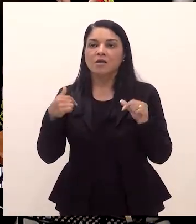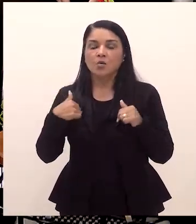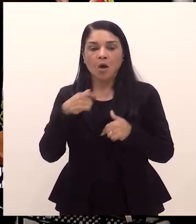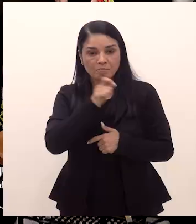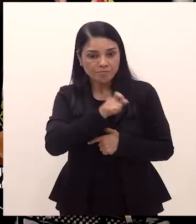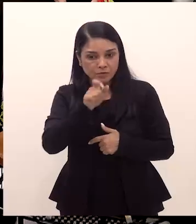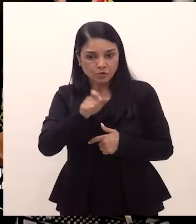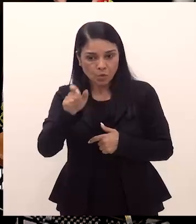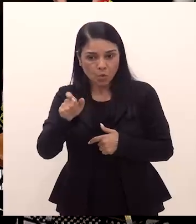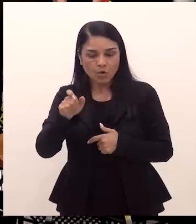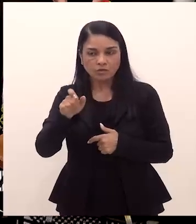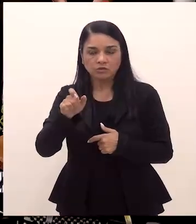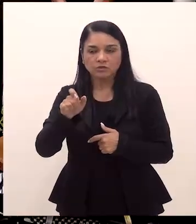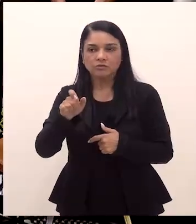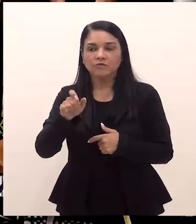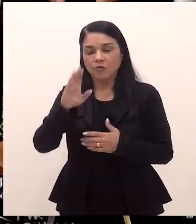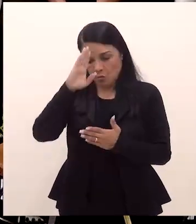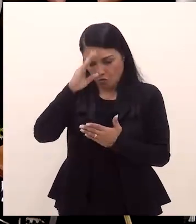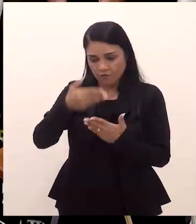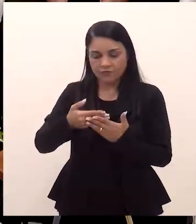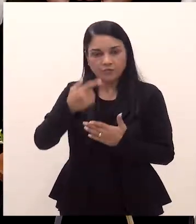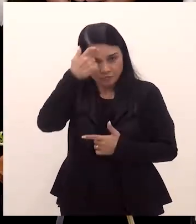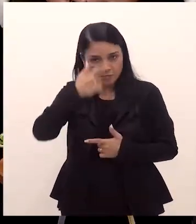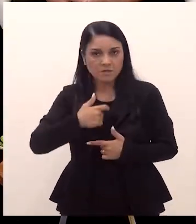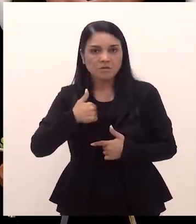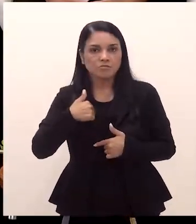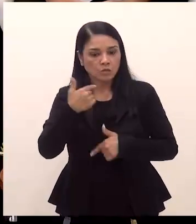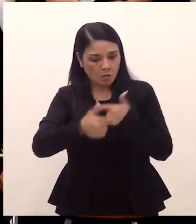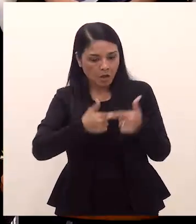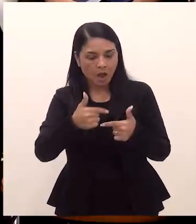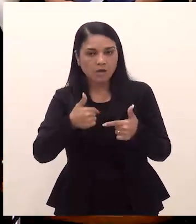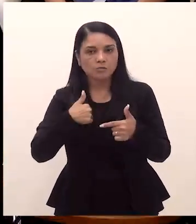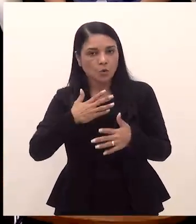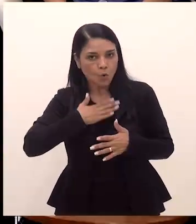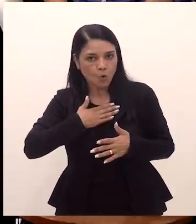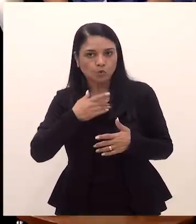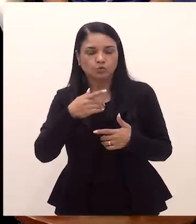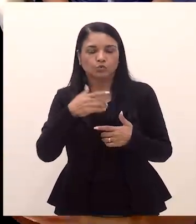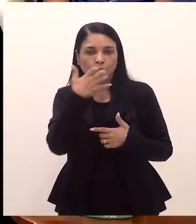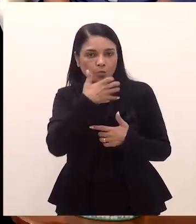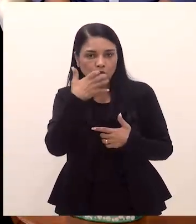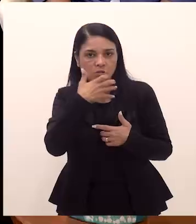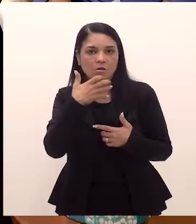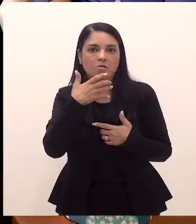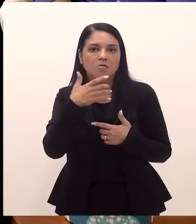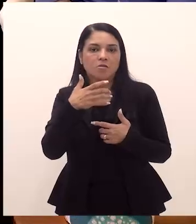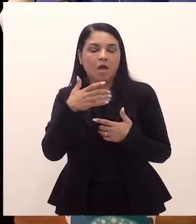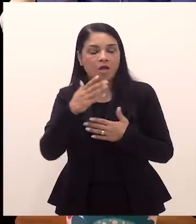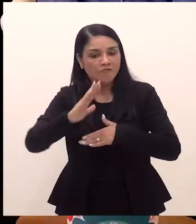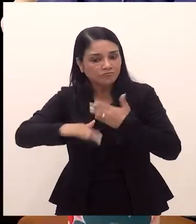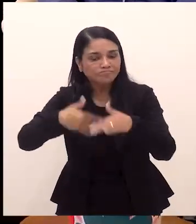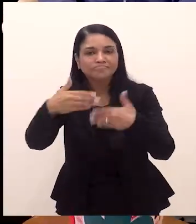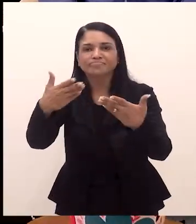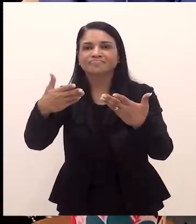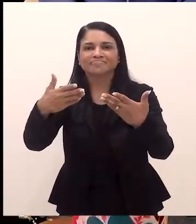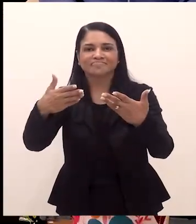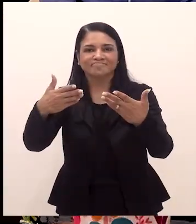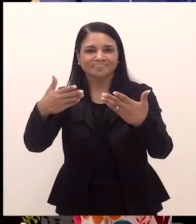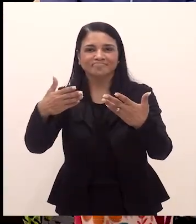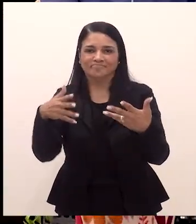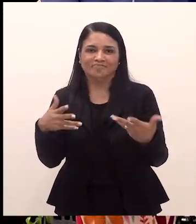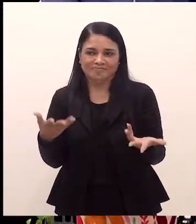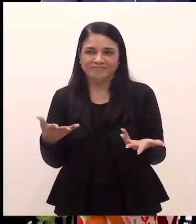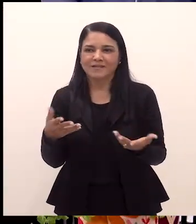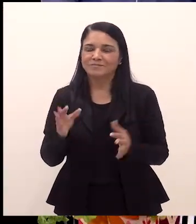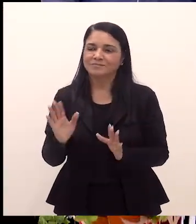imparcialidade, nem algo assim. Inclusive, eu acho que as pessoas, com o tempo, foram confiando cada vez mais em mim e no meu gosto. E a partir disso, eu fui criando